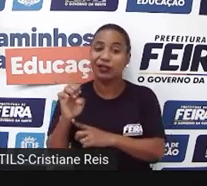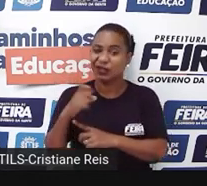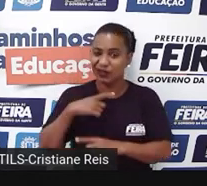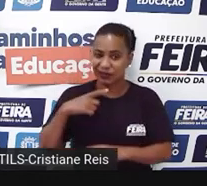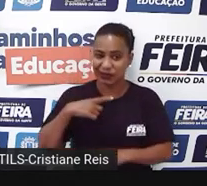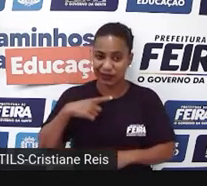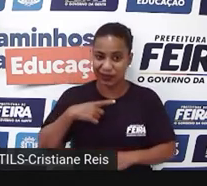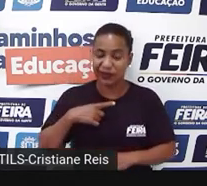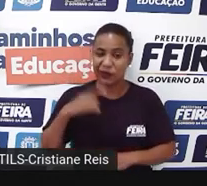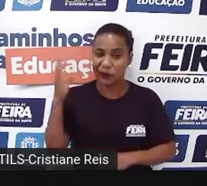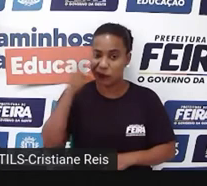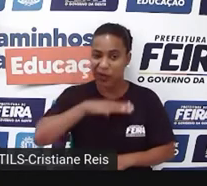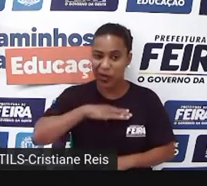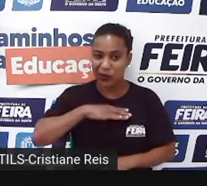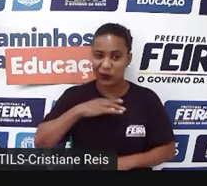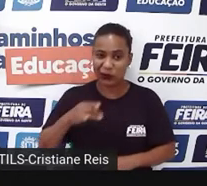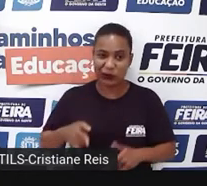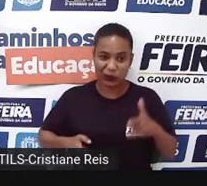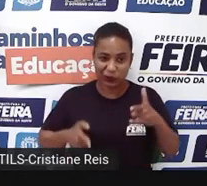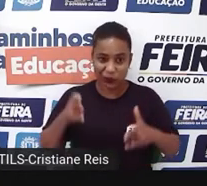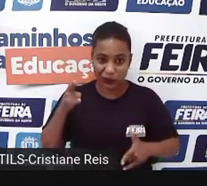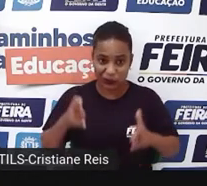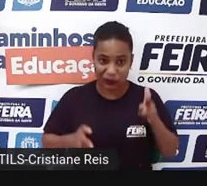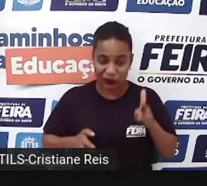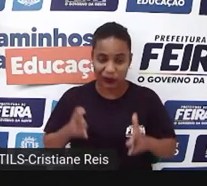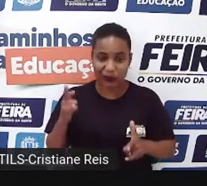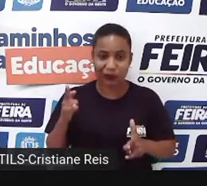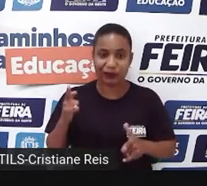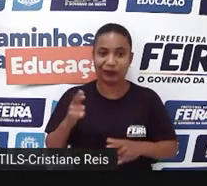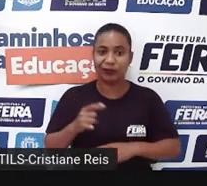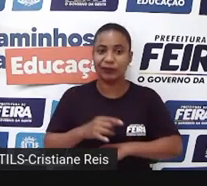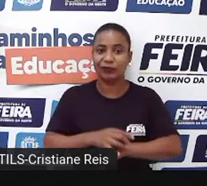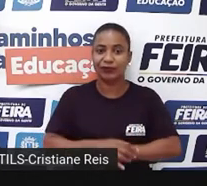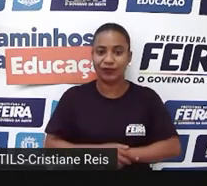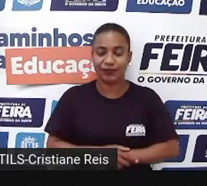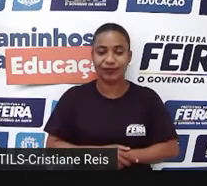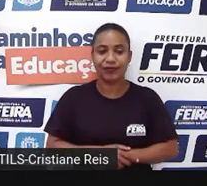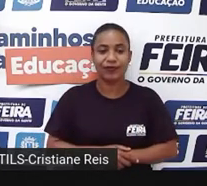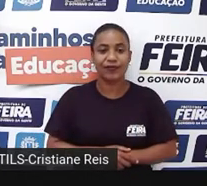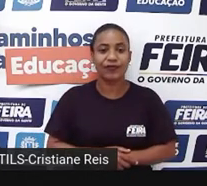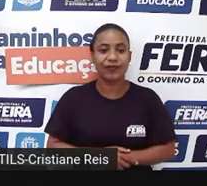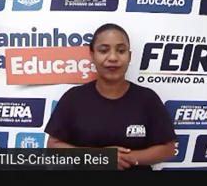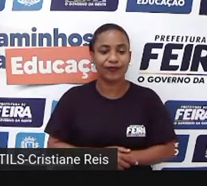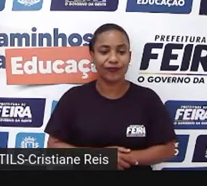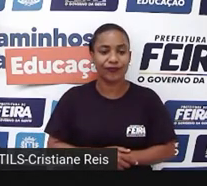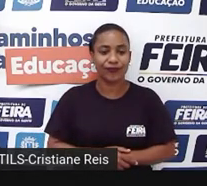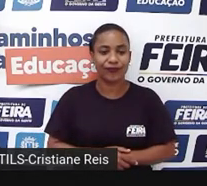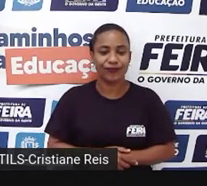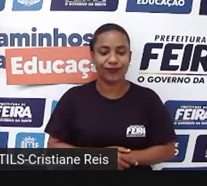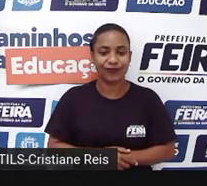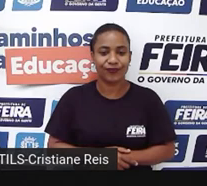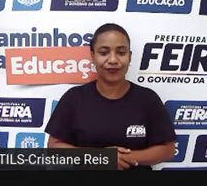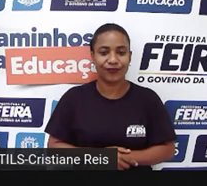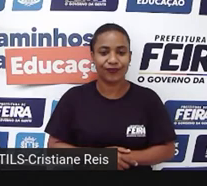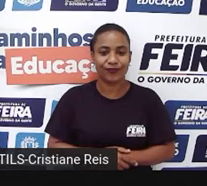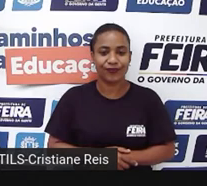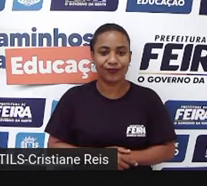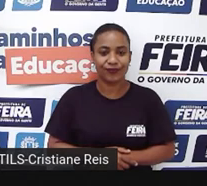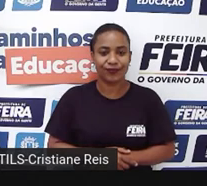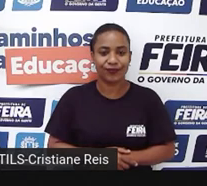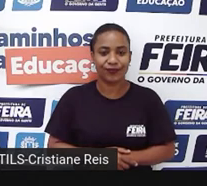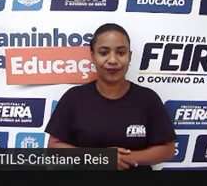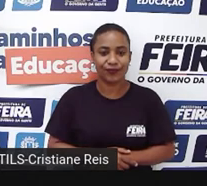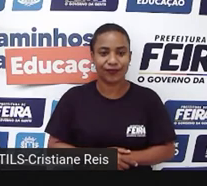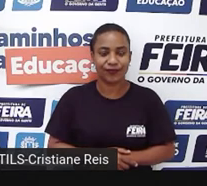antagonista desse filme. E next one, o próximo, will also have Optimus Primal,